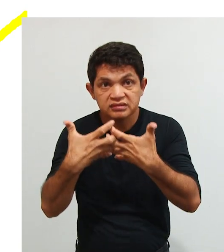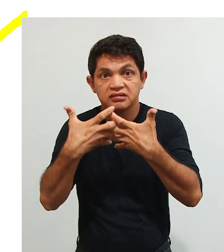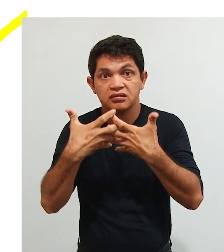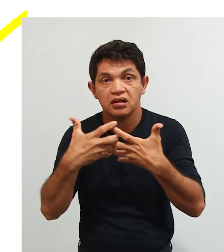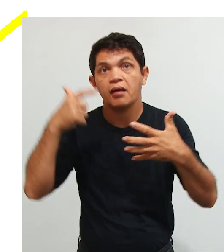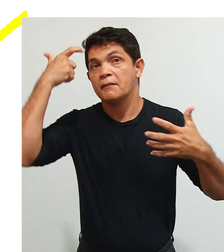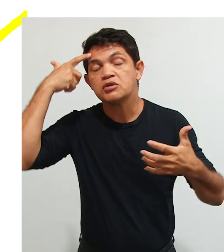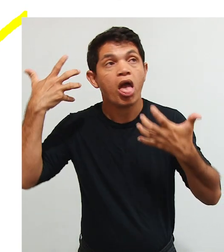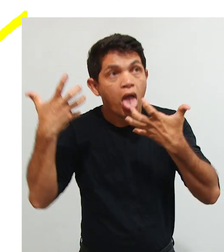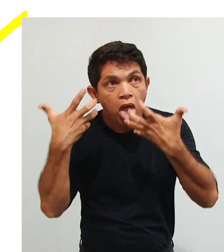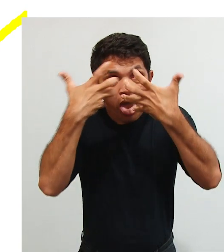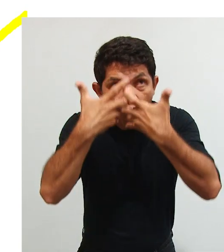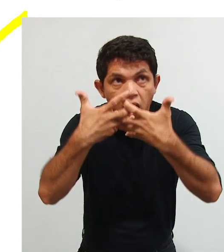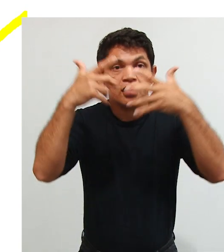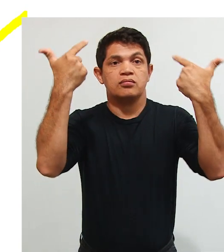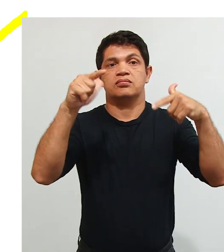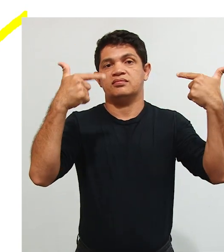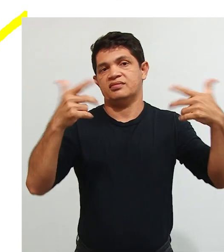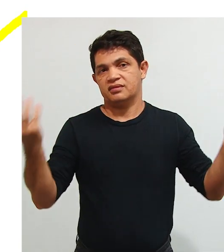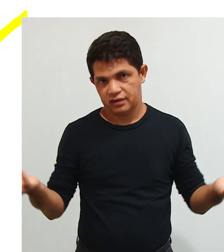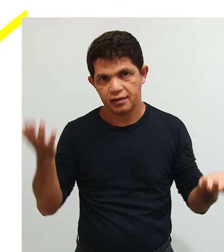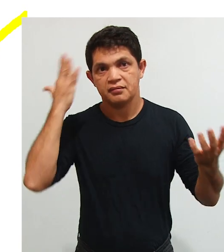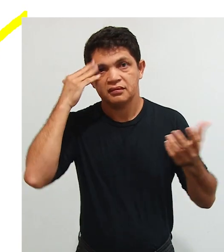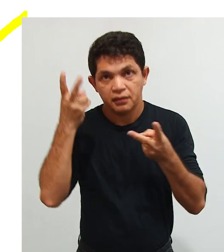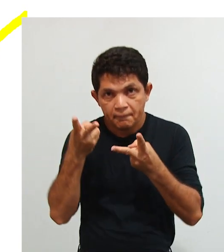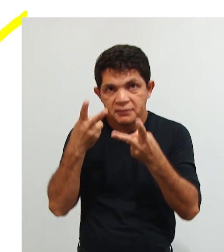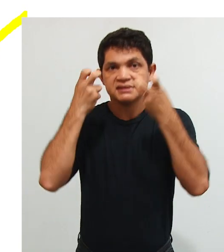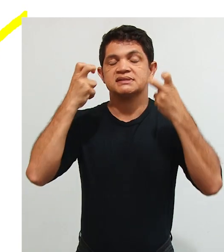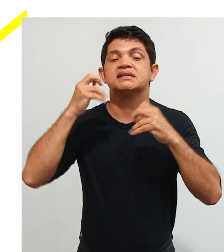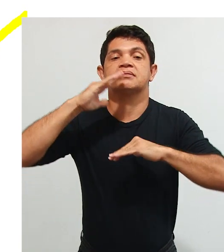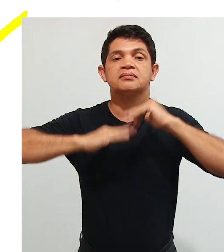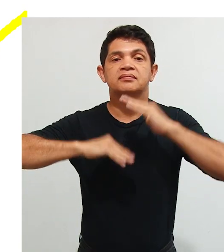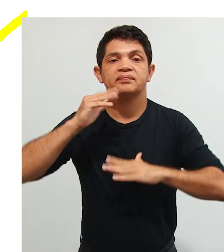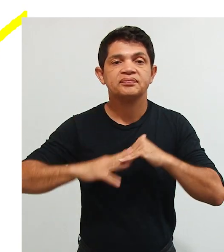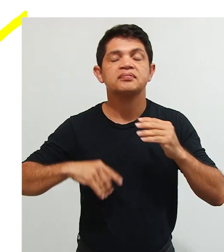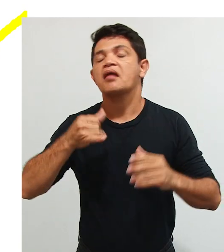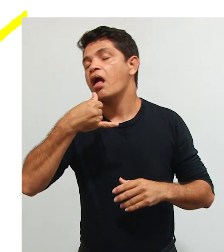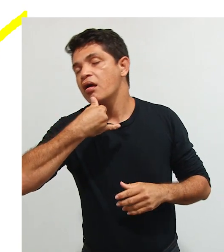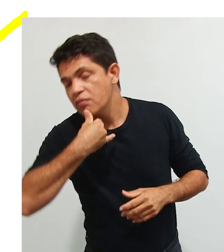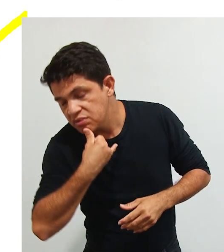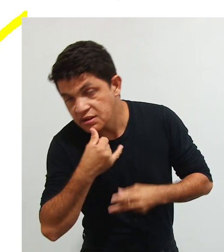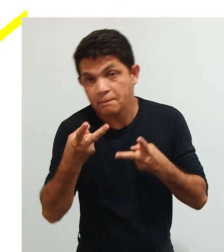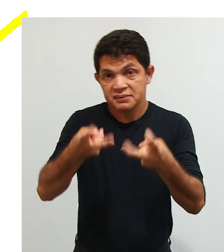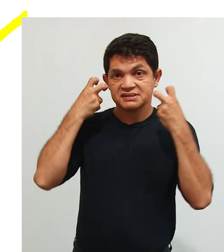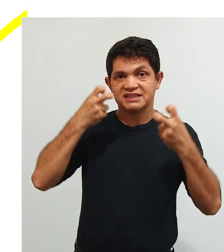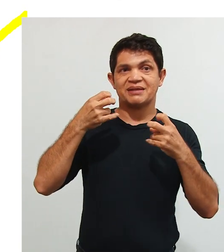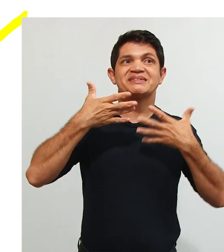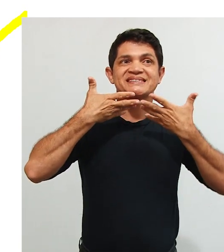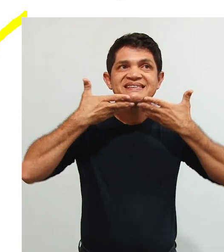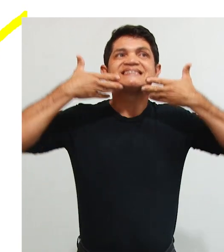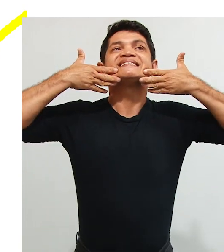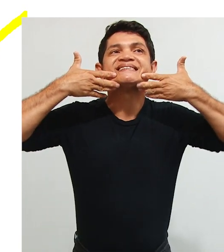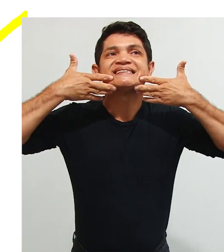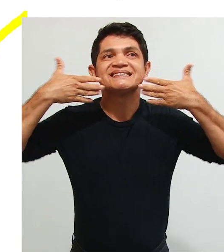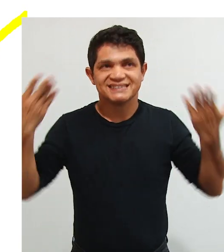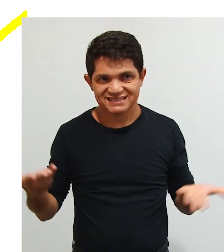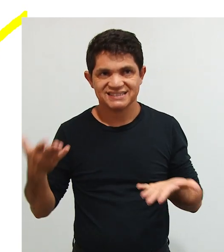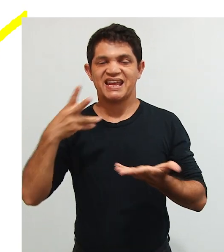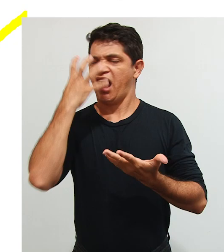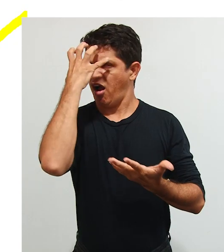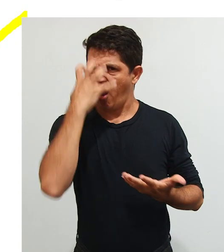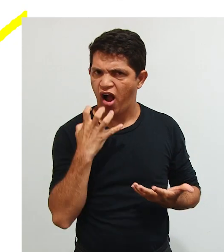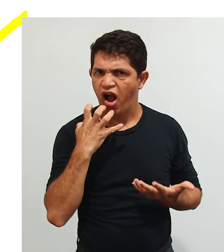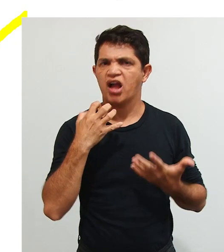algumas emoções. Muitas vezes uma pessoa está triste e ela reage com